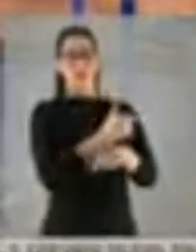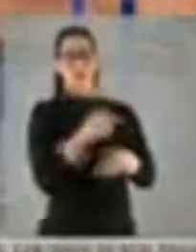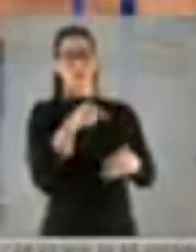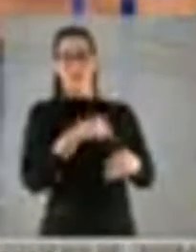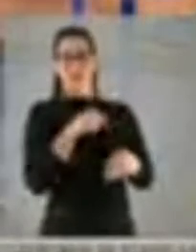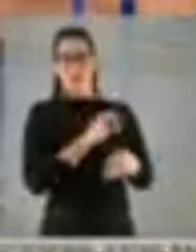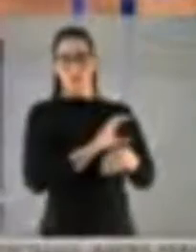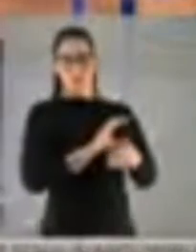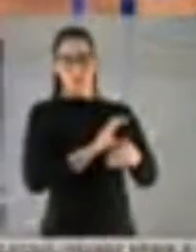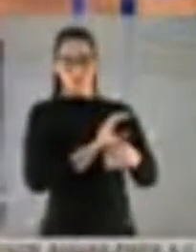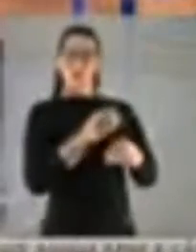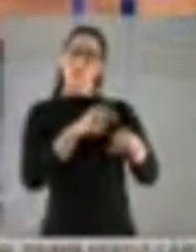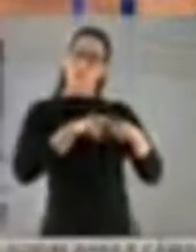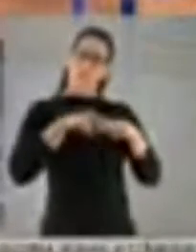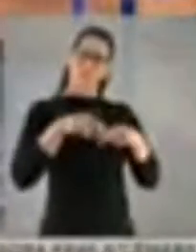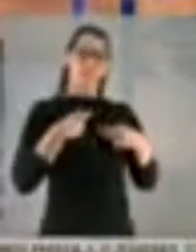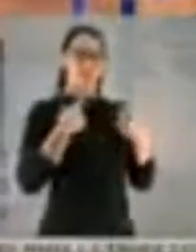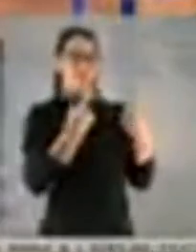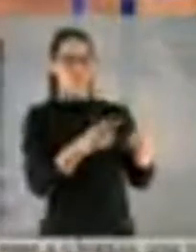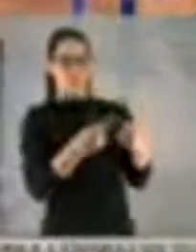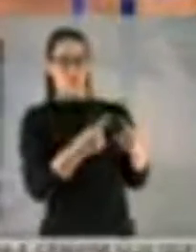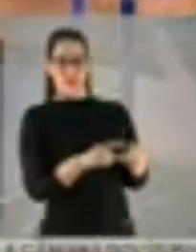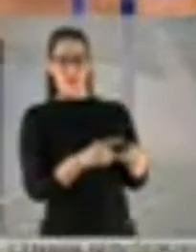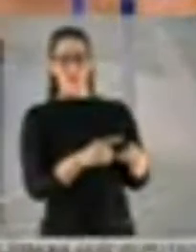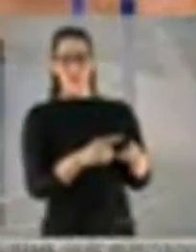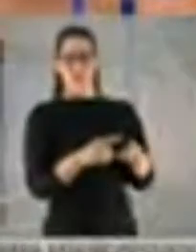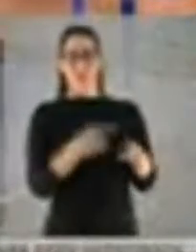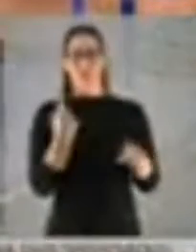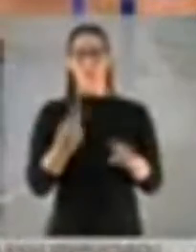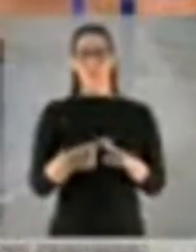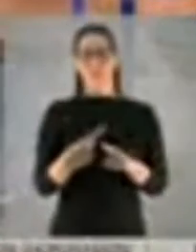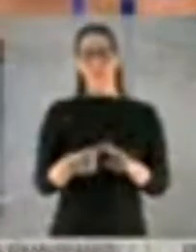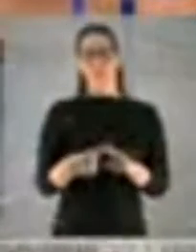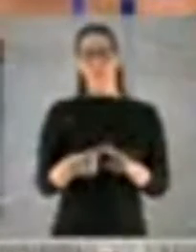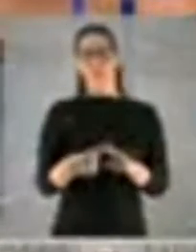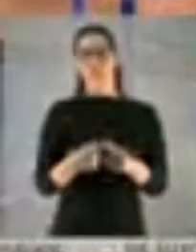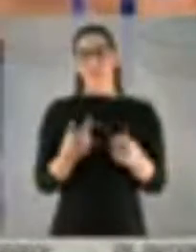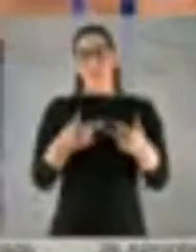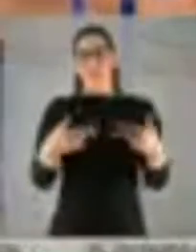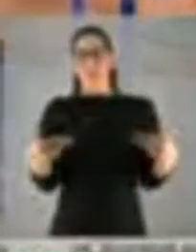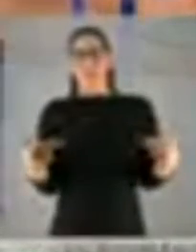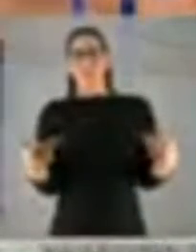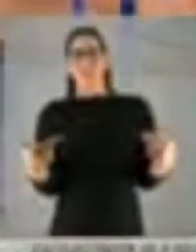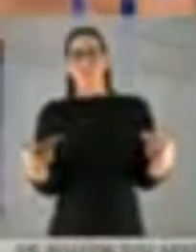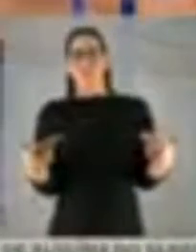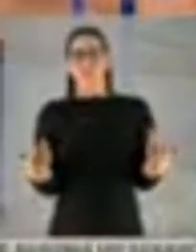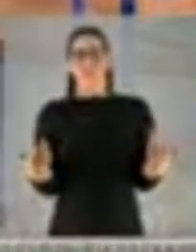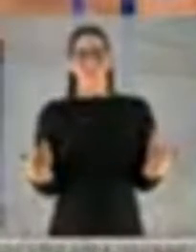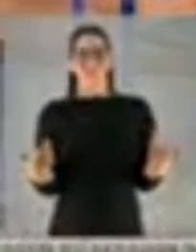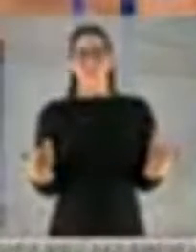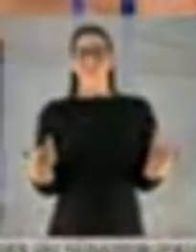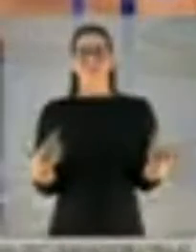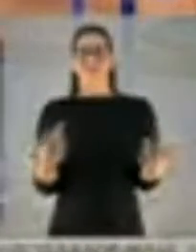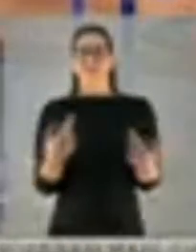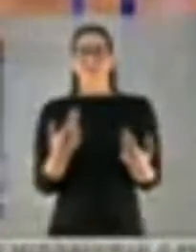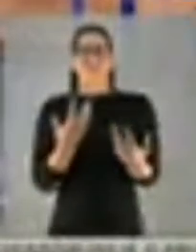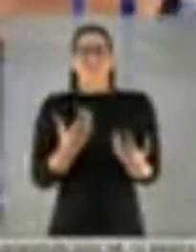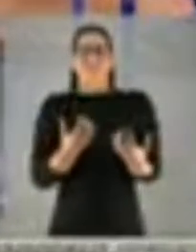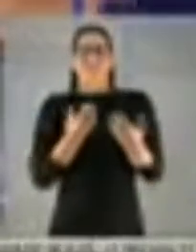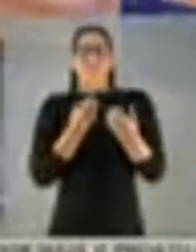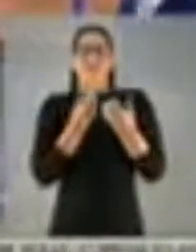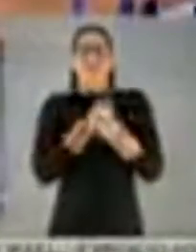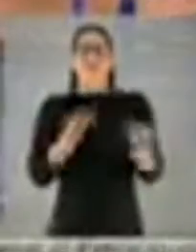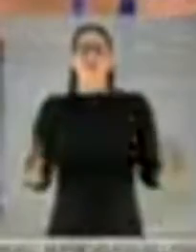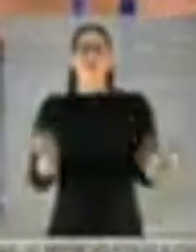fiz essa provocação em razão de ser algo absolutamente inaceitável, para não dizer